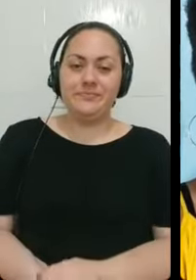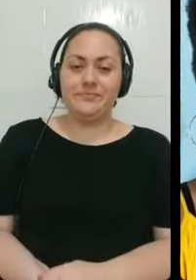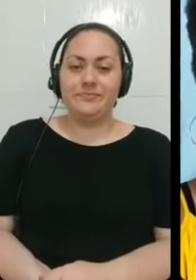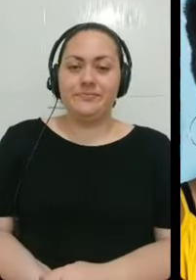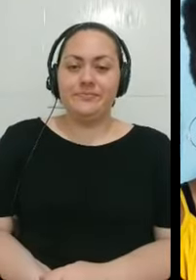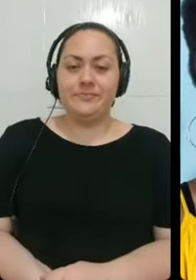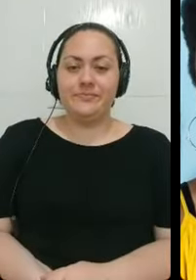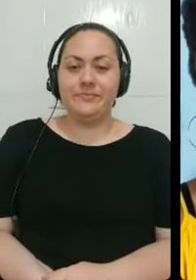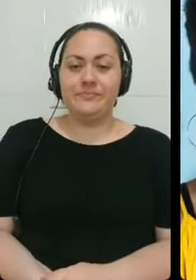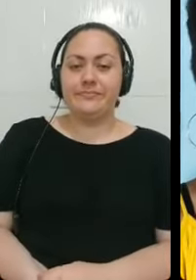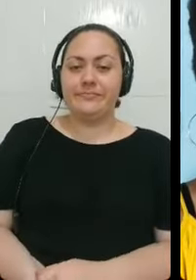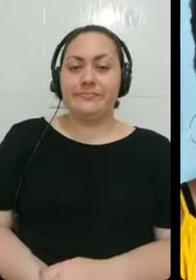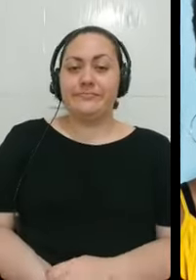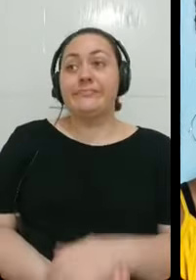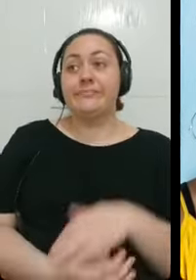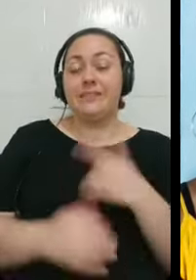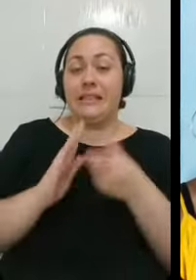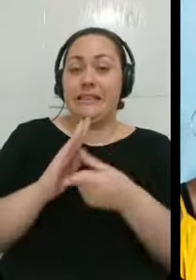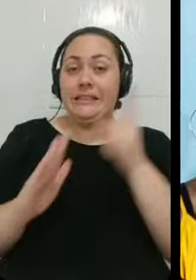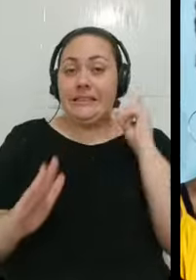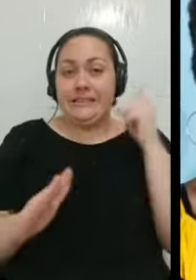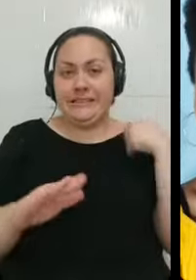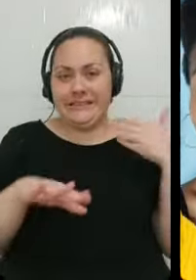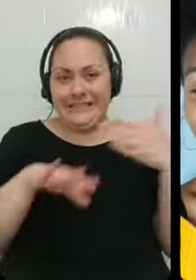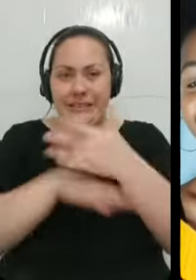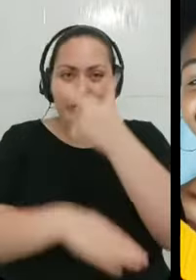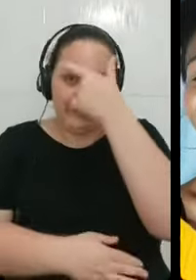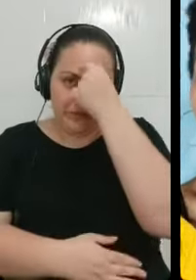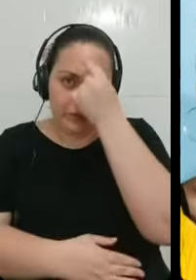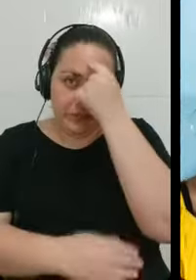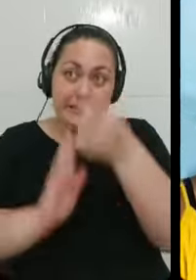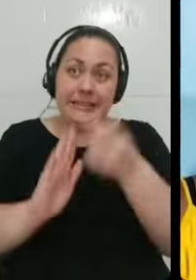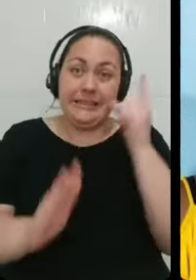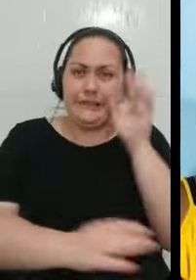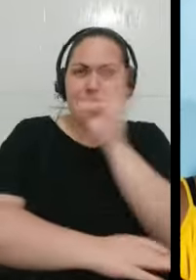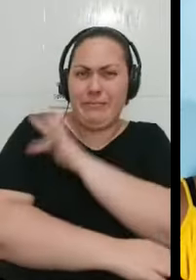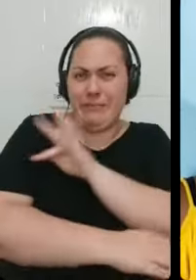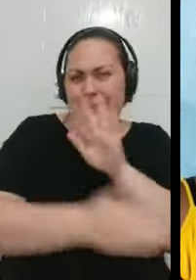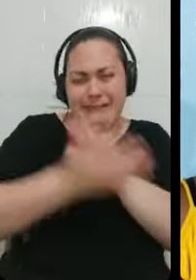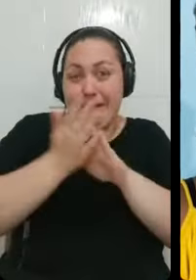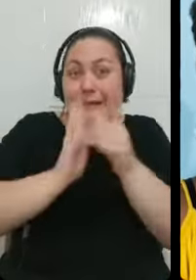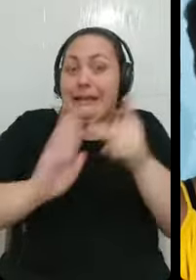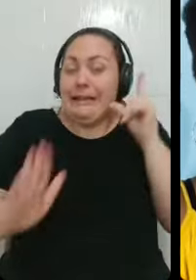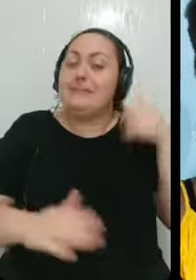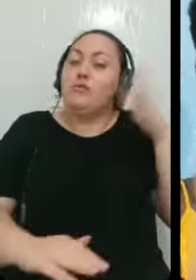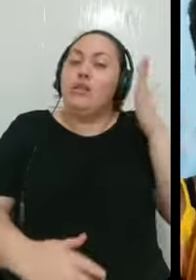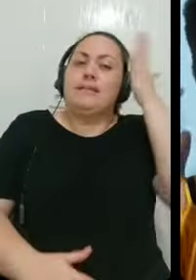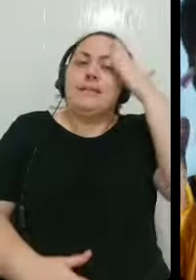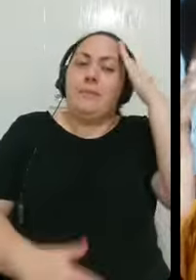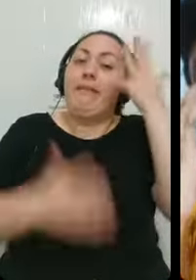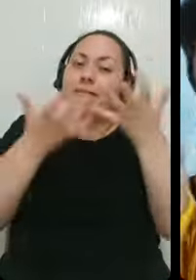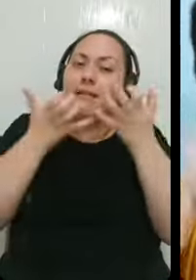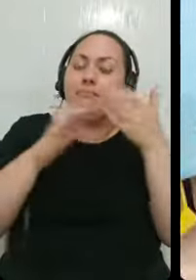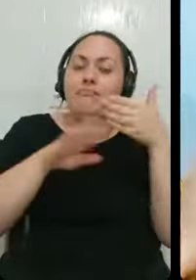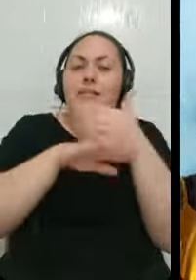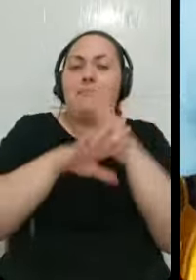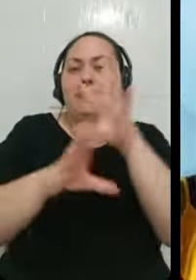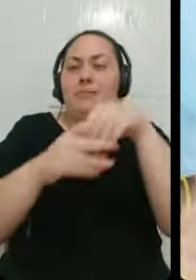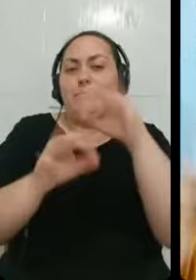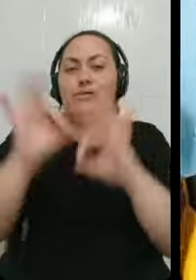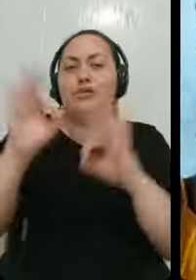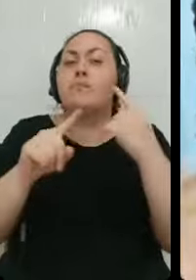na farmácia, antes de entrar na faculdade, eu já sabia que eu queria entrar no projeto, porque eu já tinha entrado no site da fundação, eu já sabia